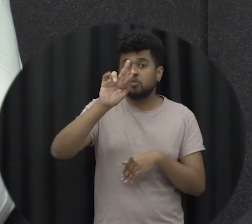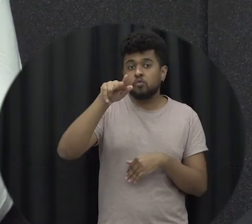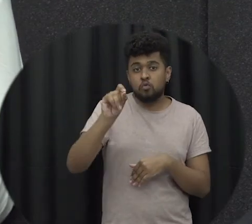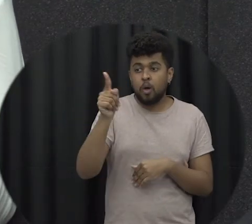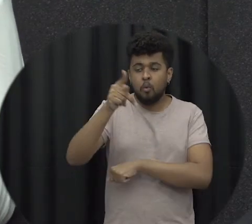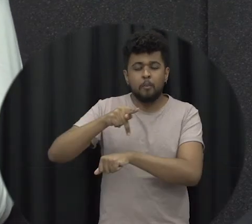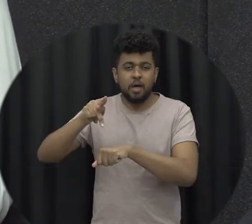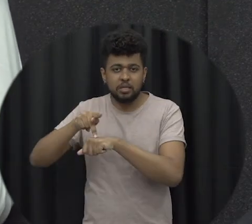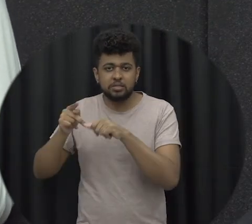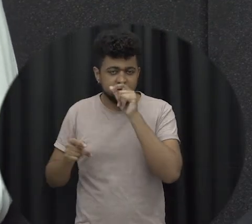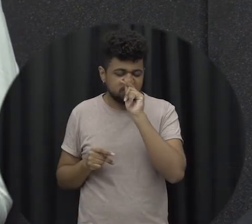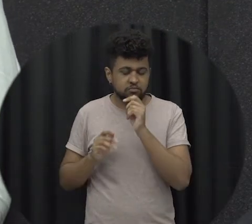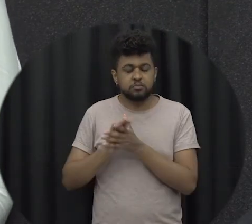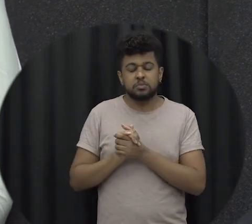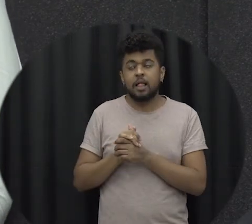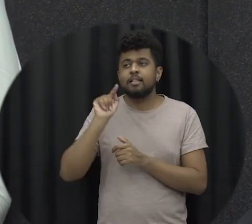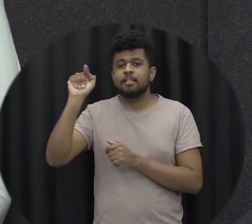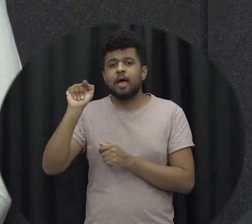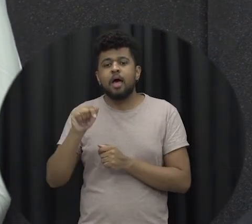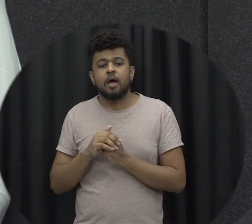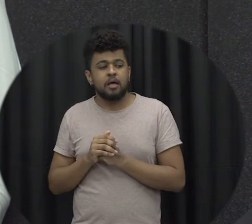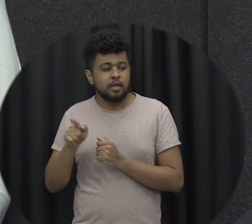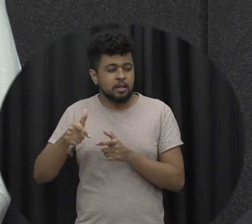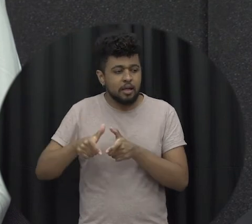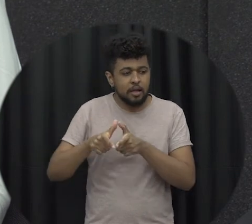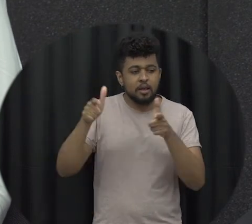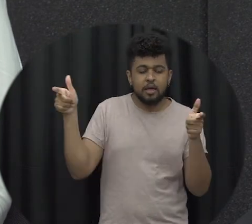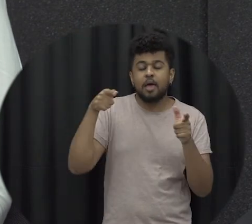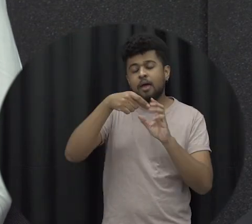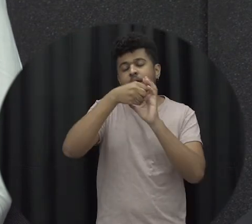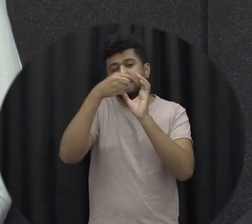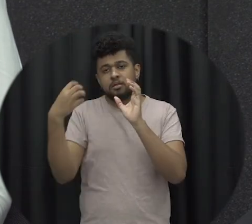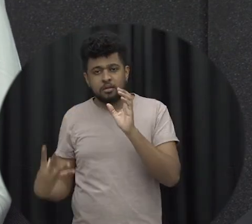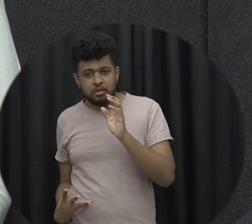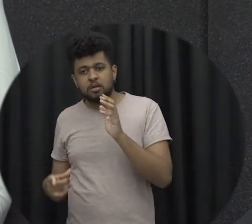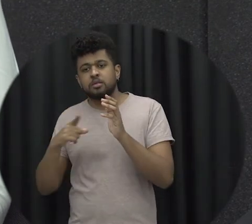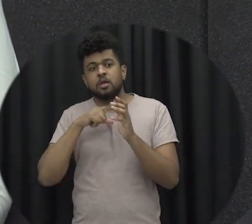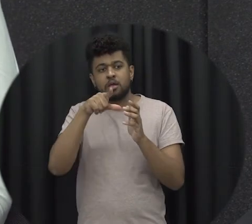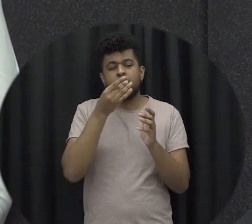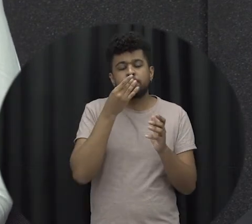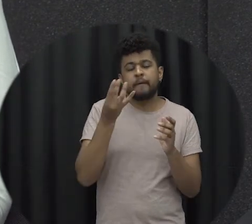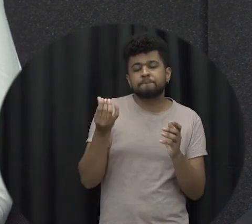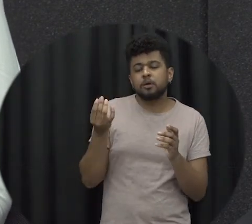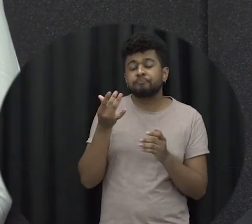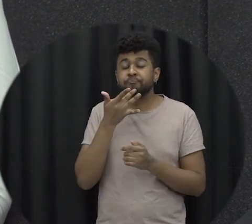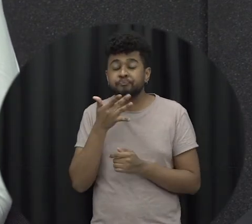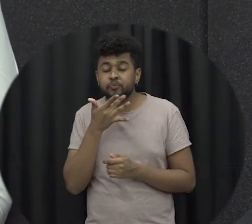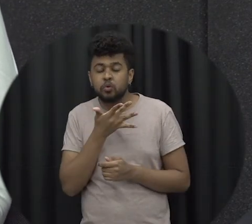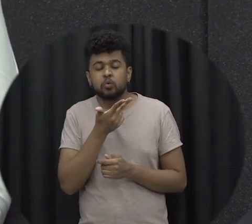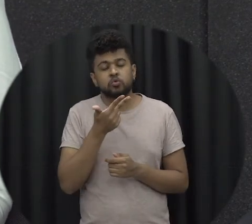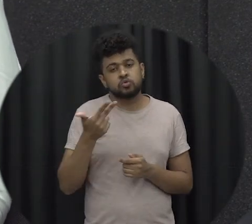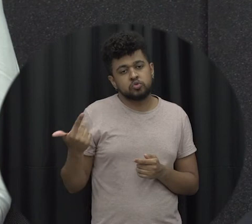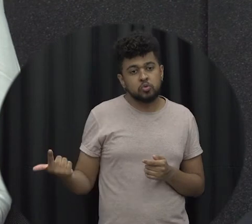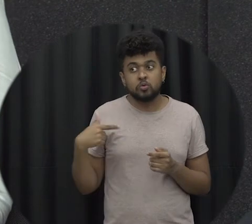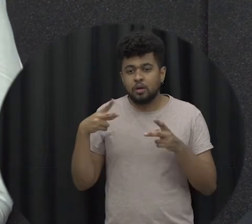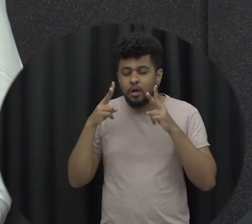Então, às vezes o fungo é de um país e lá ele cresce com aquela característica e tem